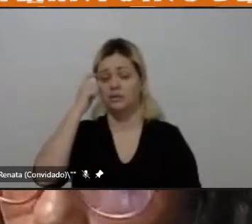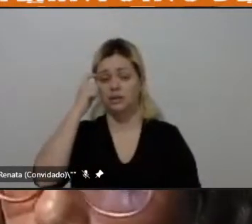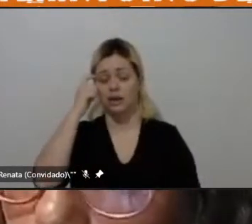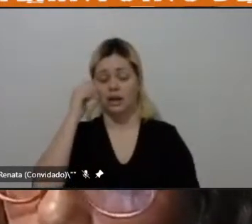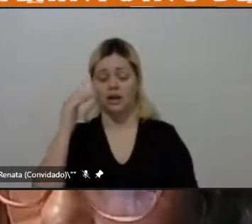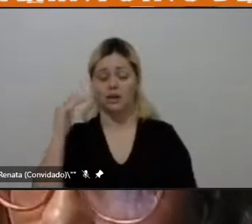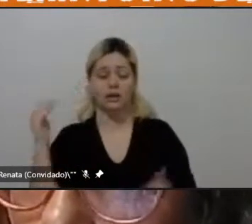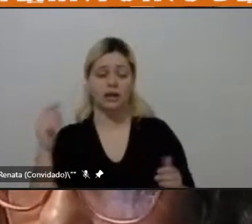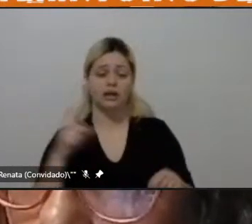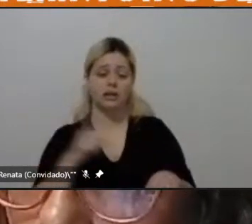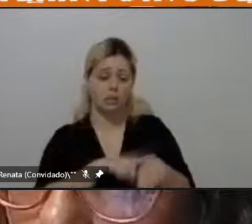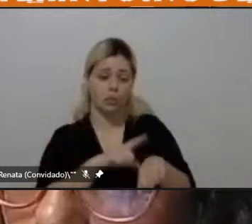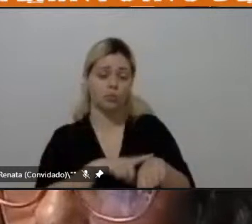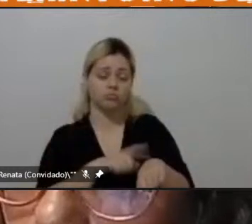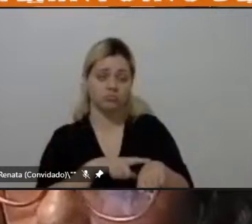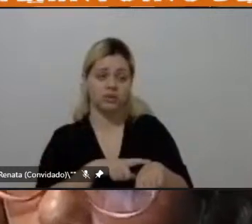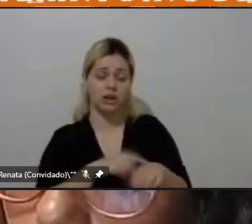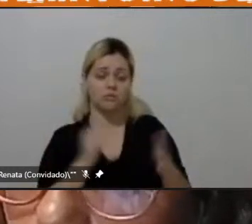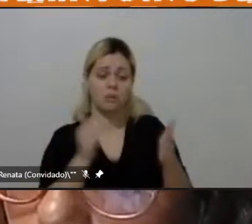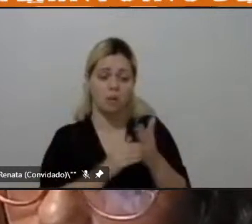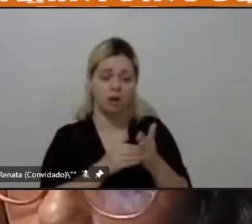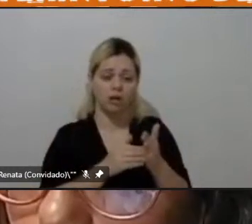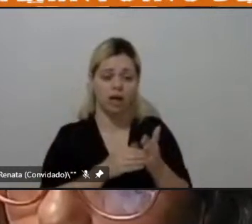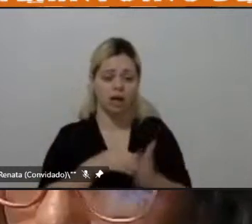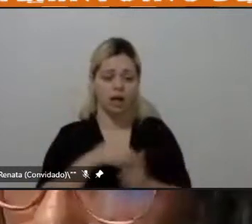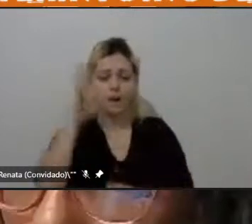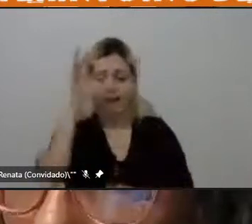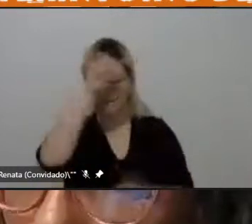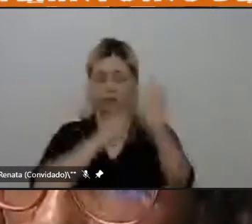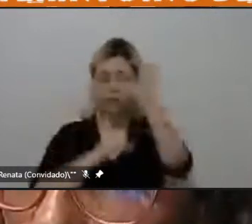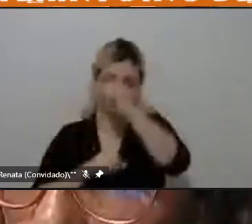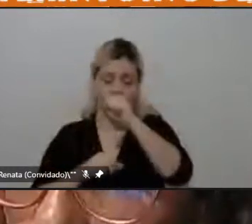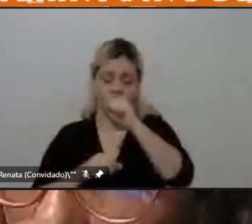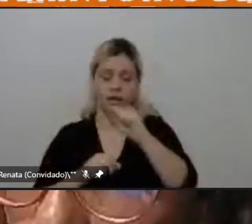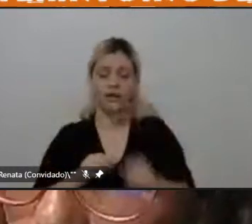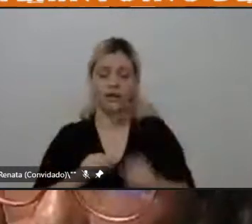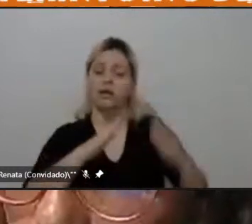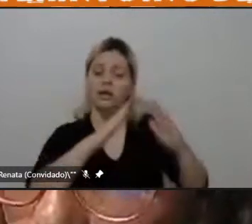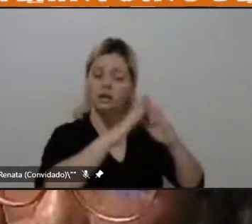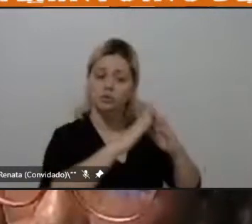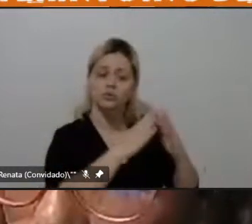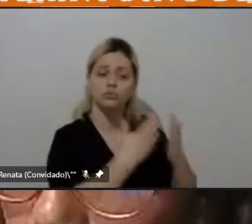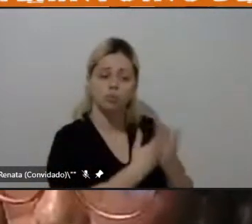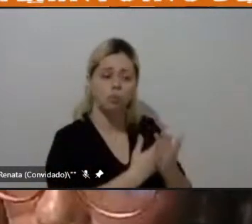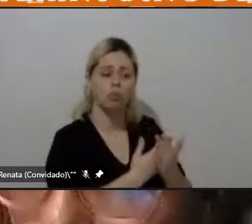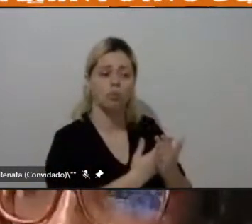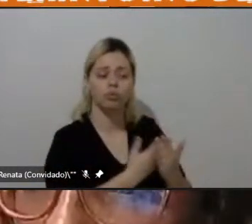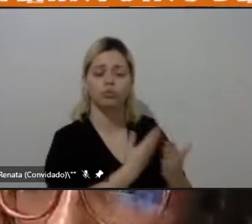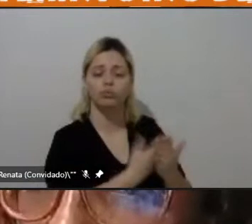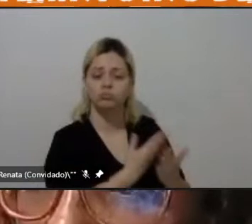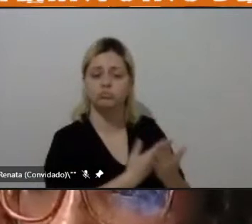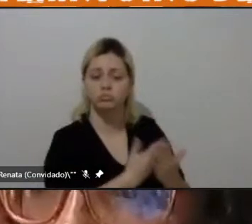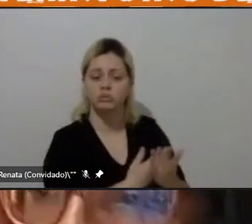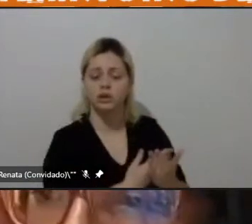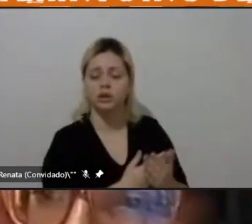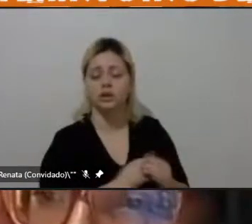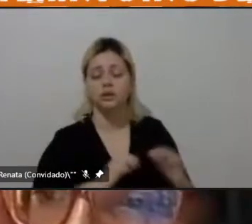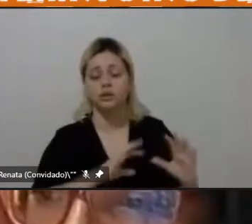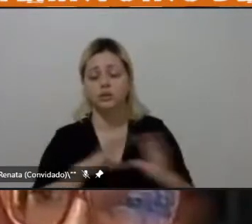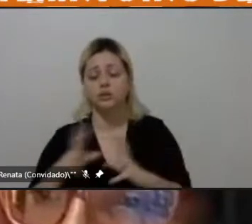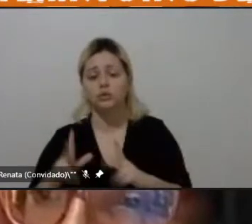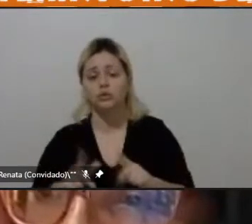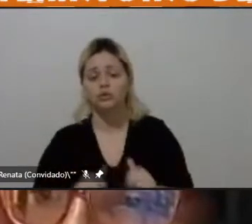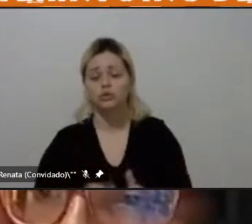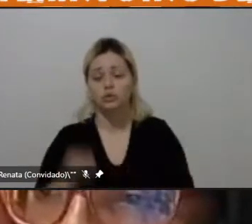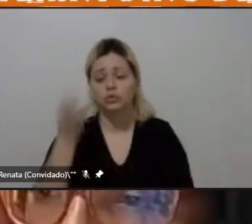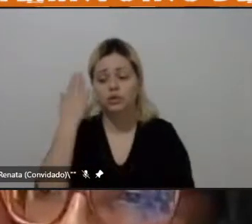determinado tempo, né, aprendemos estudando um tanto da análise do capitalismo por via do materialismo histórico